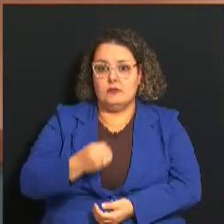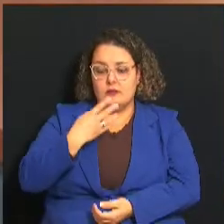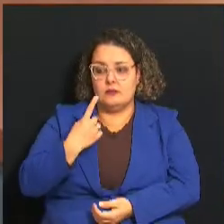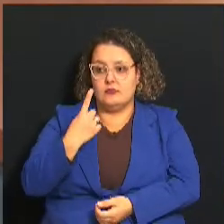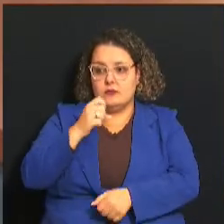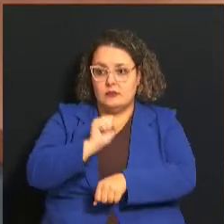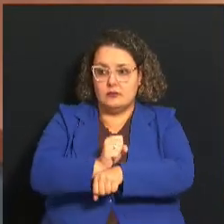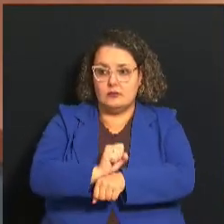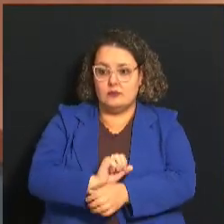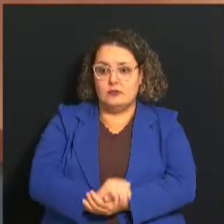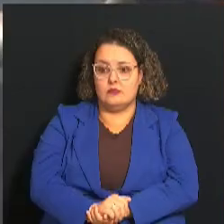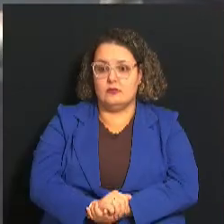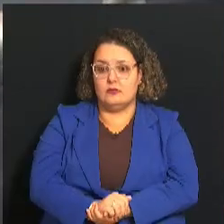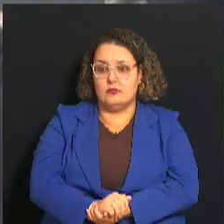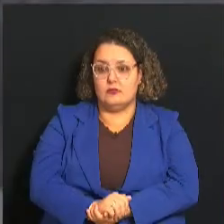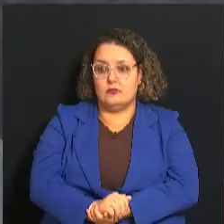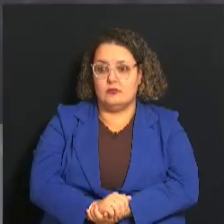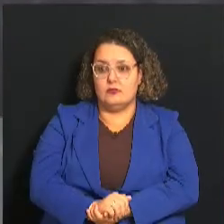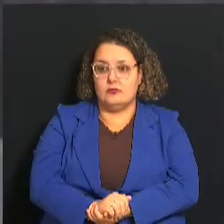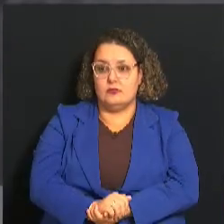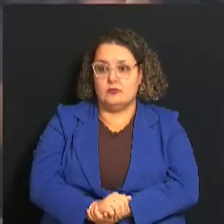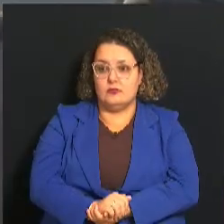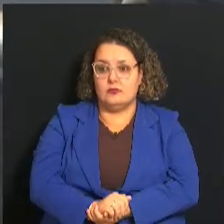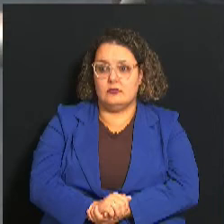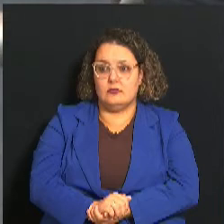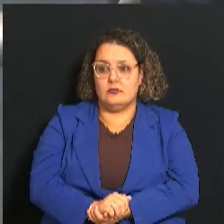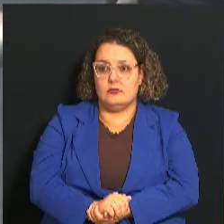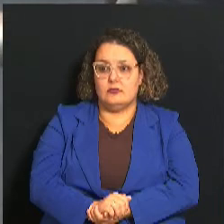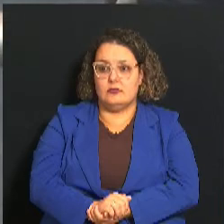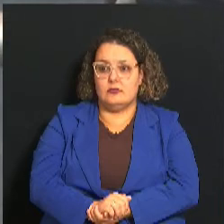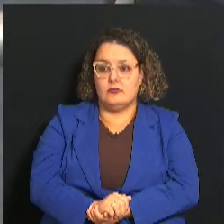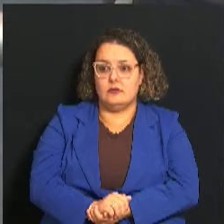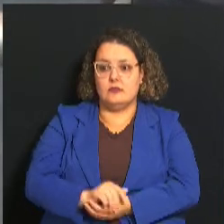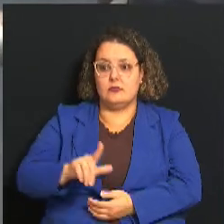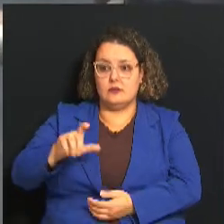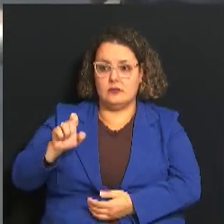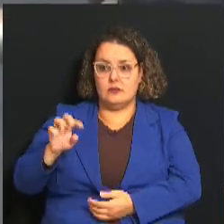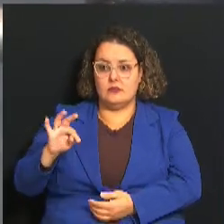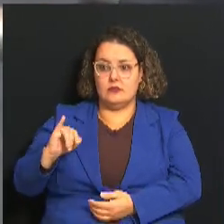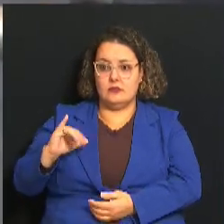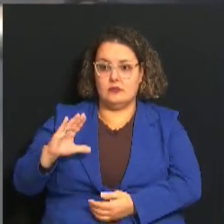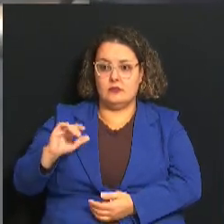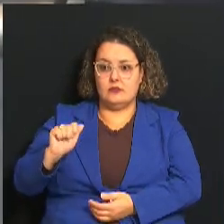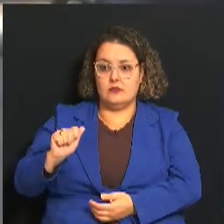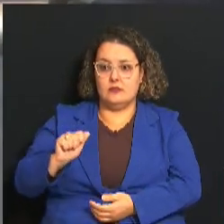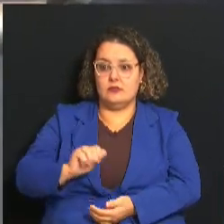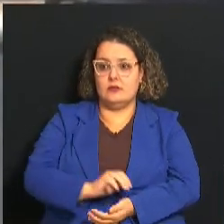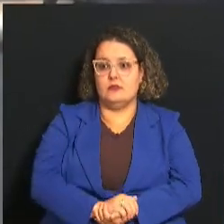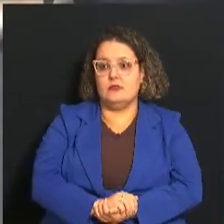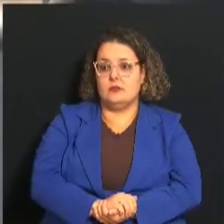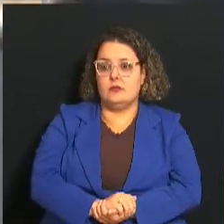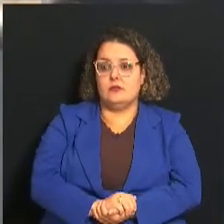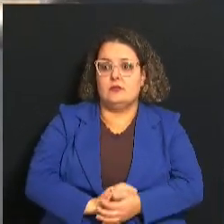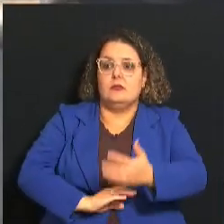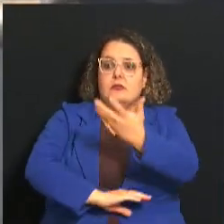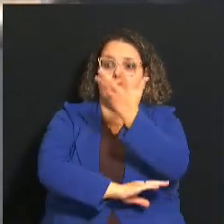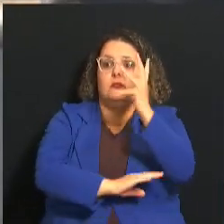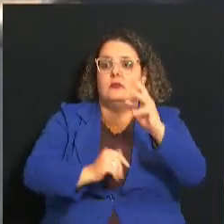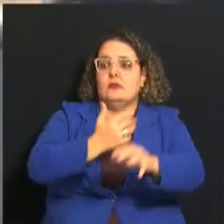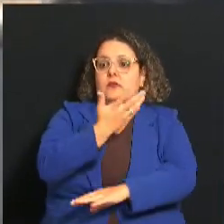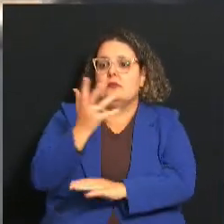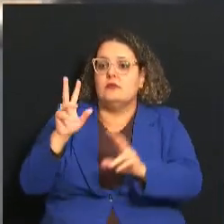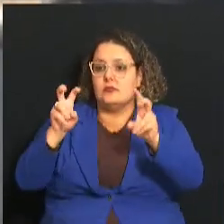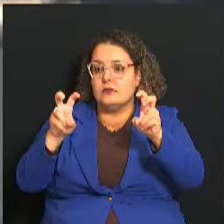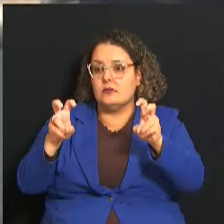um pouco na esteira da garota ali, esqueci o nome, da Letícia, da questão da árvore. Mas tem